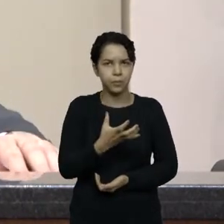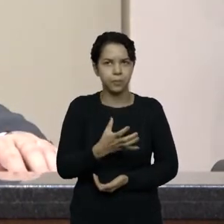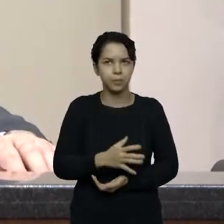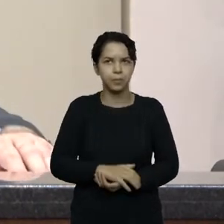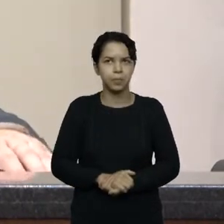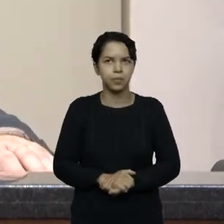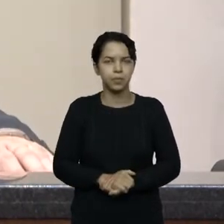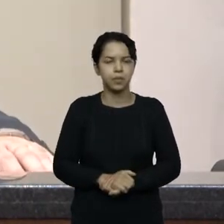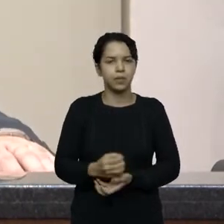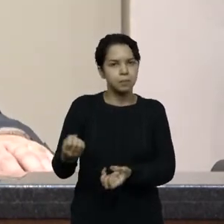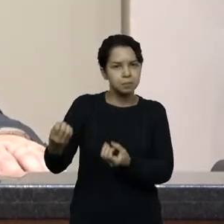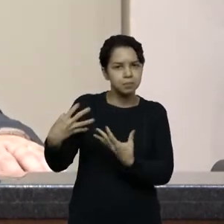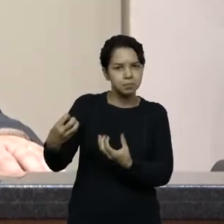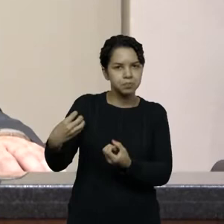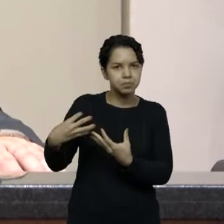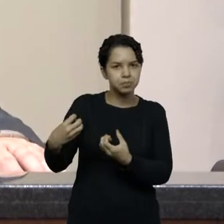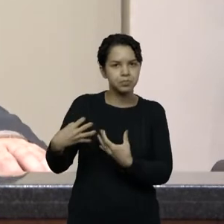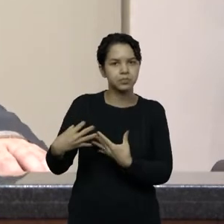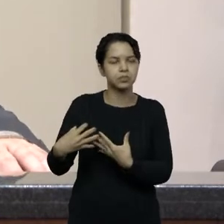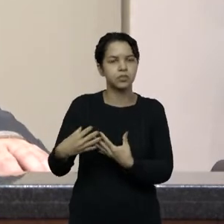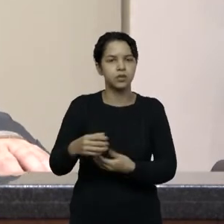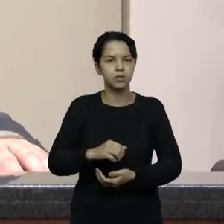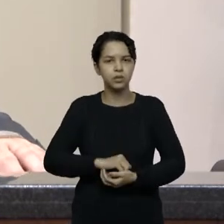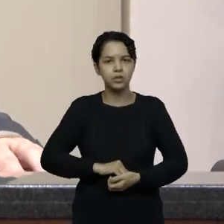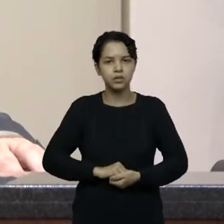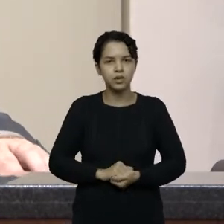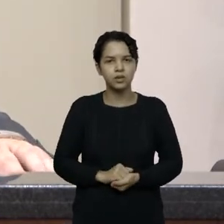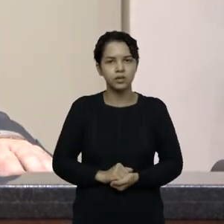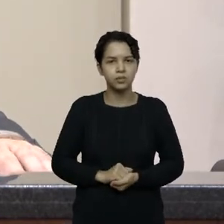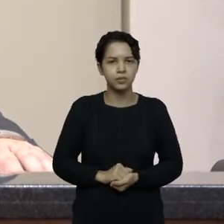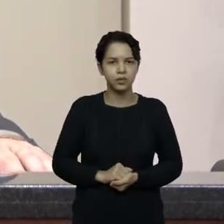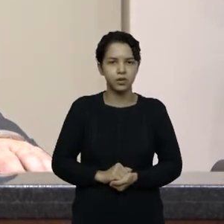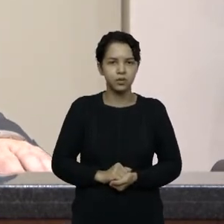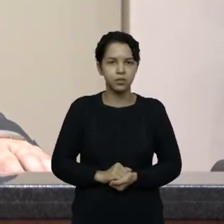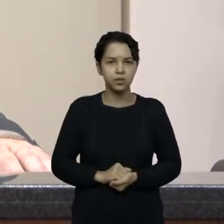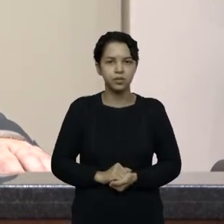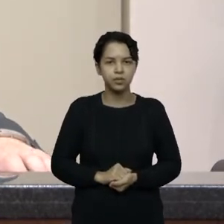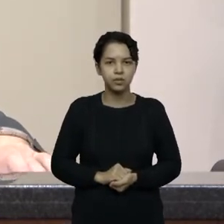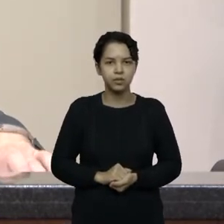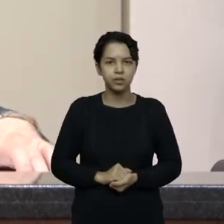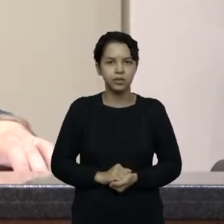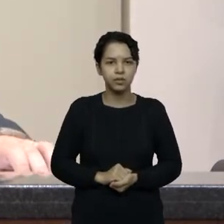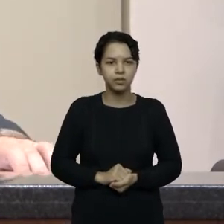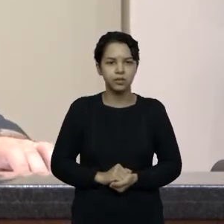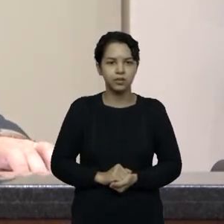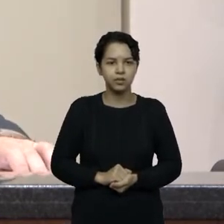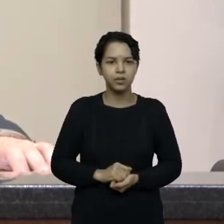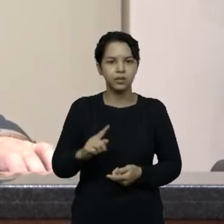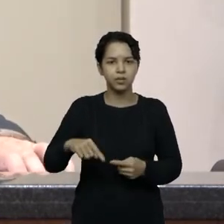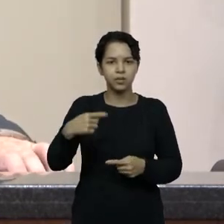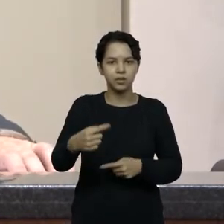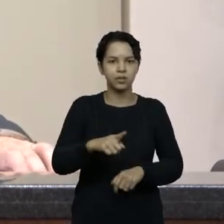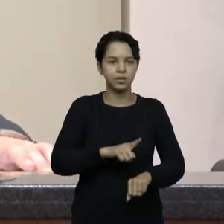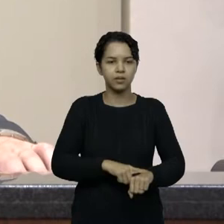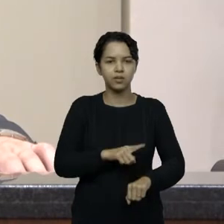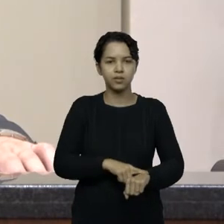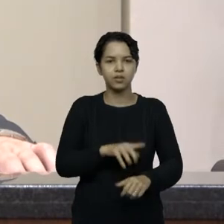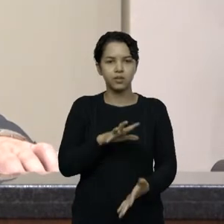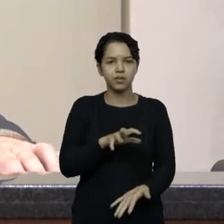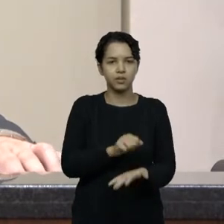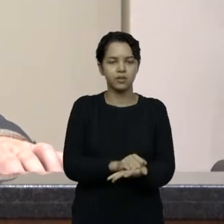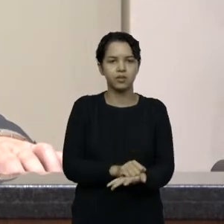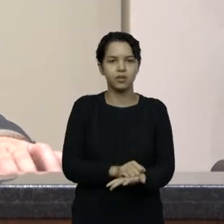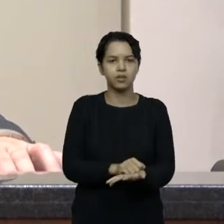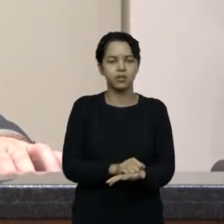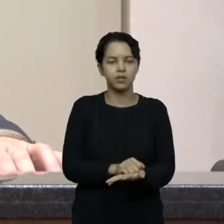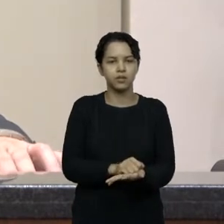a aula sobre a história Catarina é assim parabéns pelas palavras próximo orador inscrito